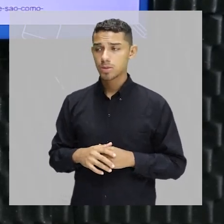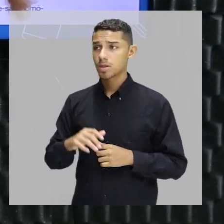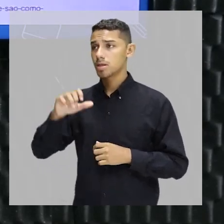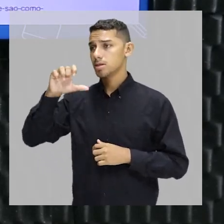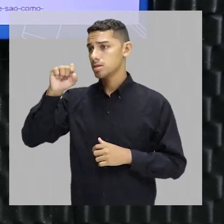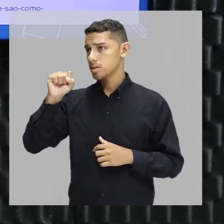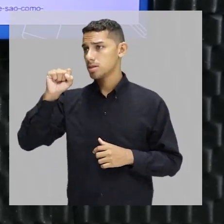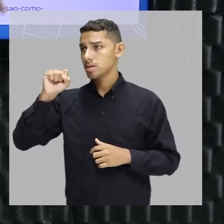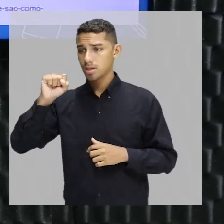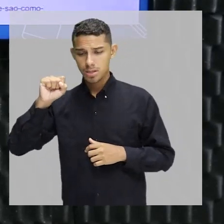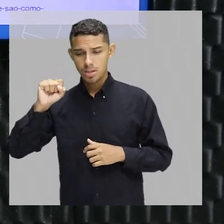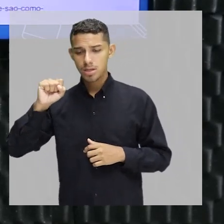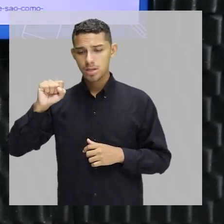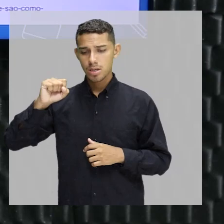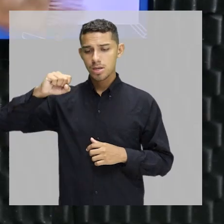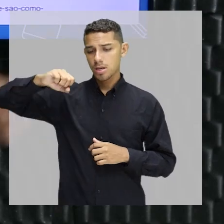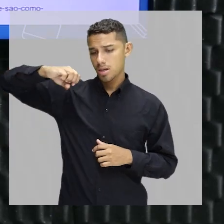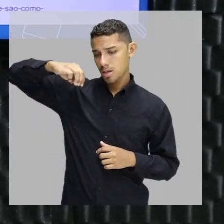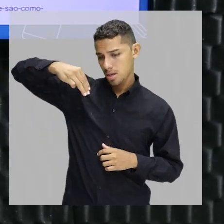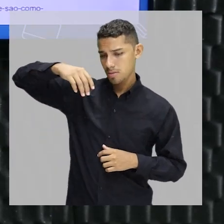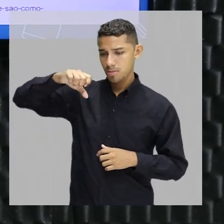o Atlas, que são os maiores, além do